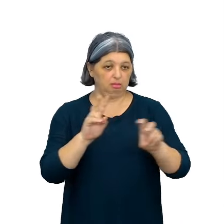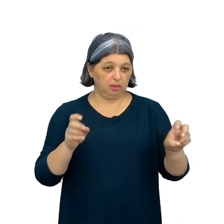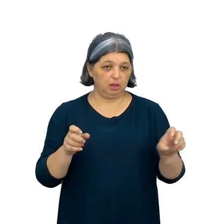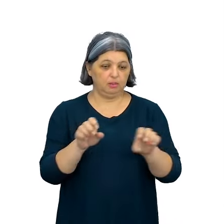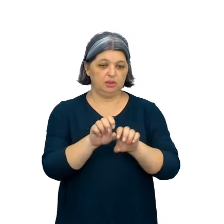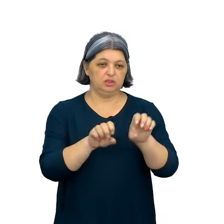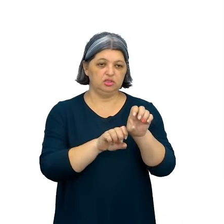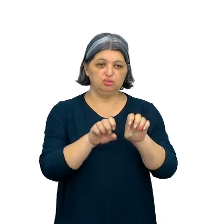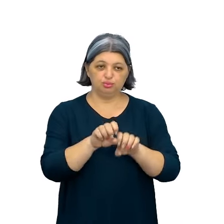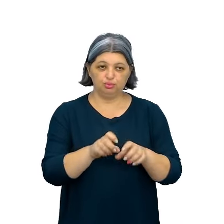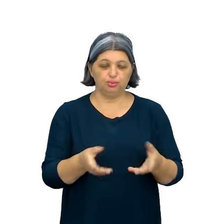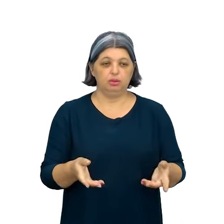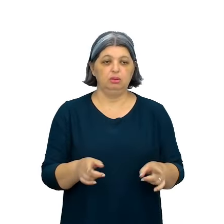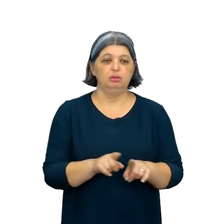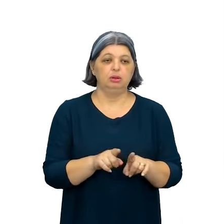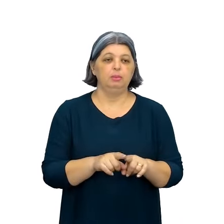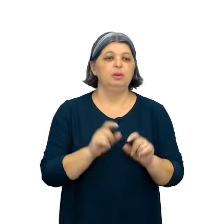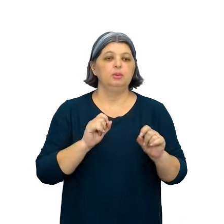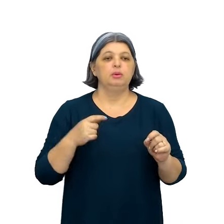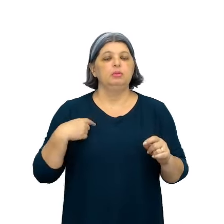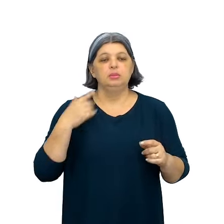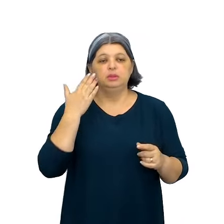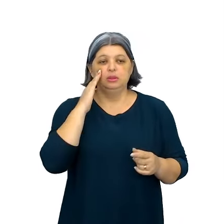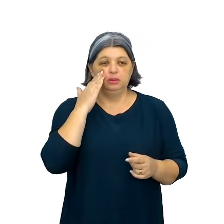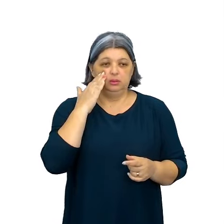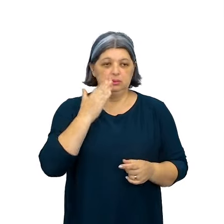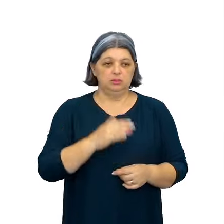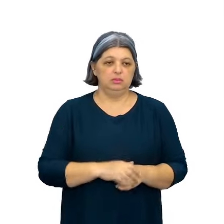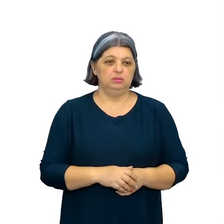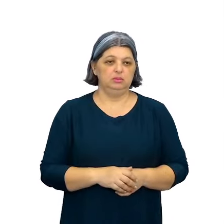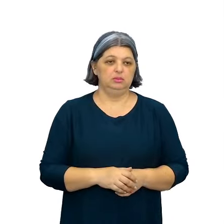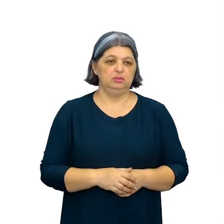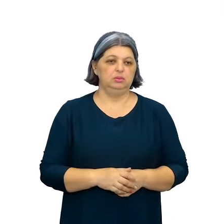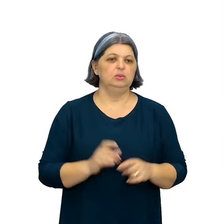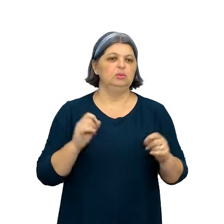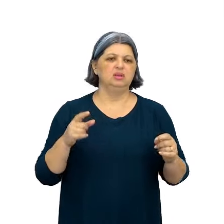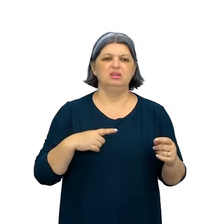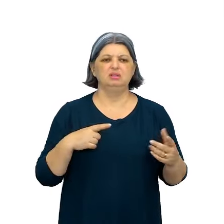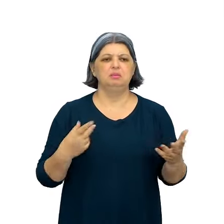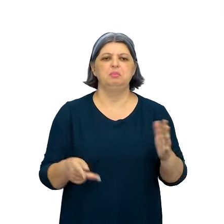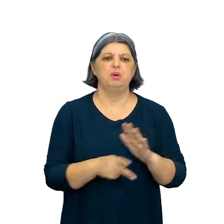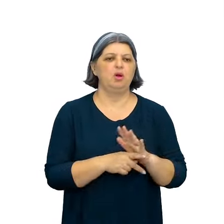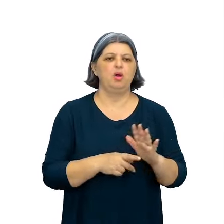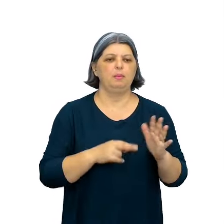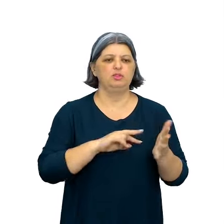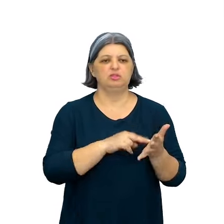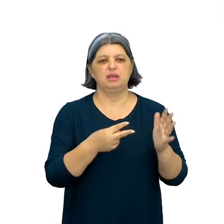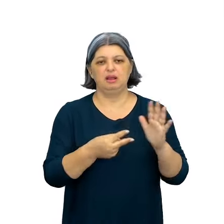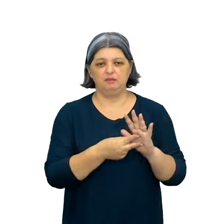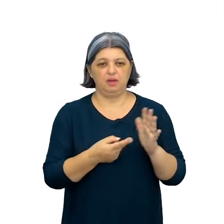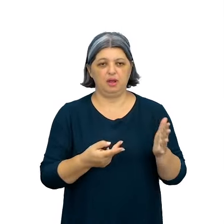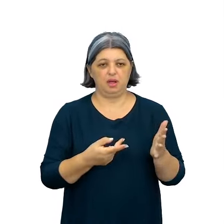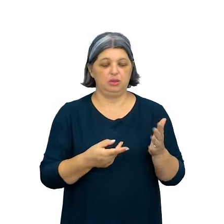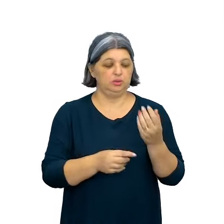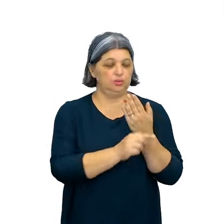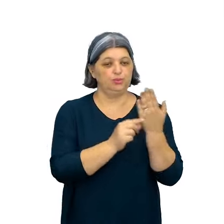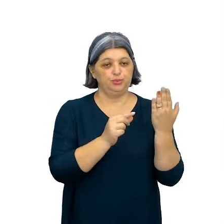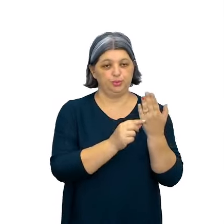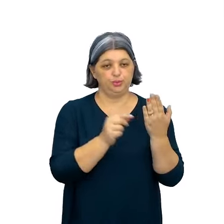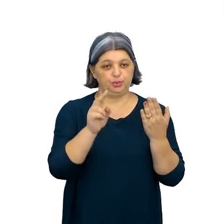sendo proposto e o nível que ele compreende dos recursos estilísticos utilizados pelo autor